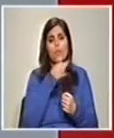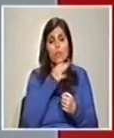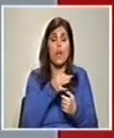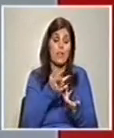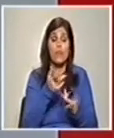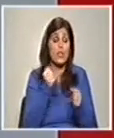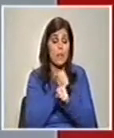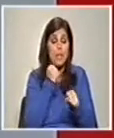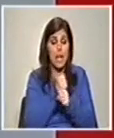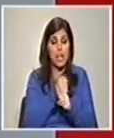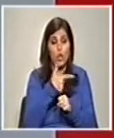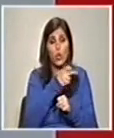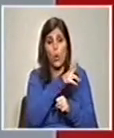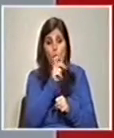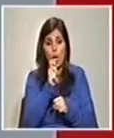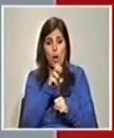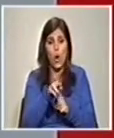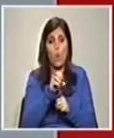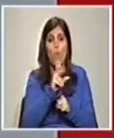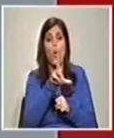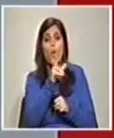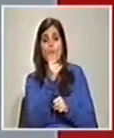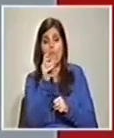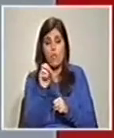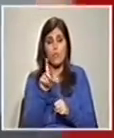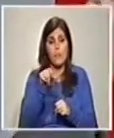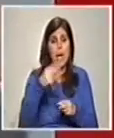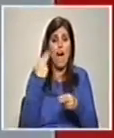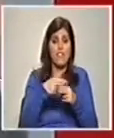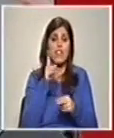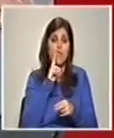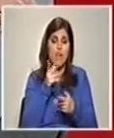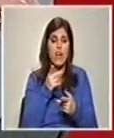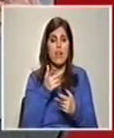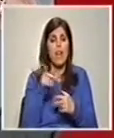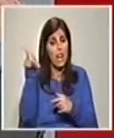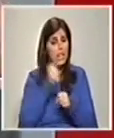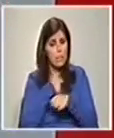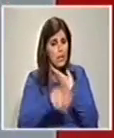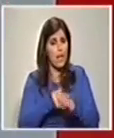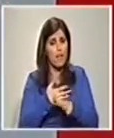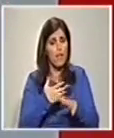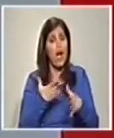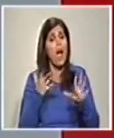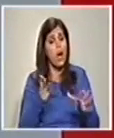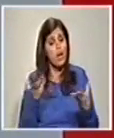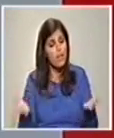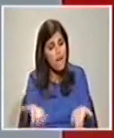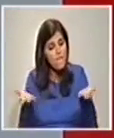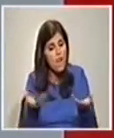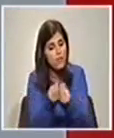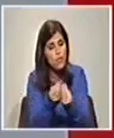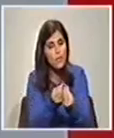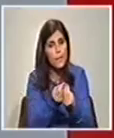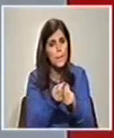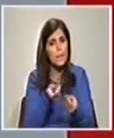Fé. E é formidável, porque não tivemos que levar nada de fora para lá. As coisas já lá estavam, só não funcionavam, eram juntas. E ficaram mais atentas e começaram, eu tenho isto, tu